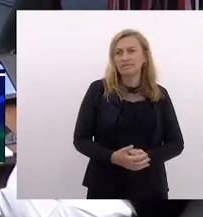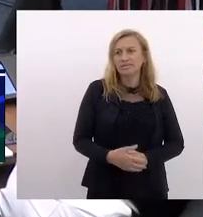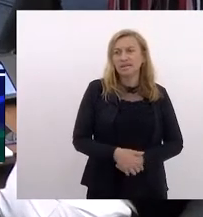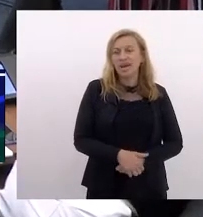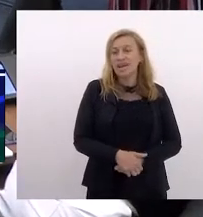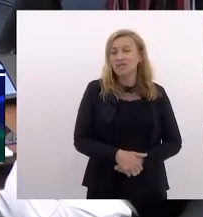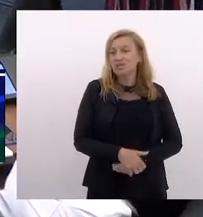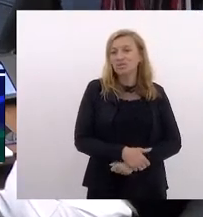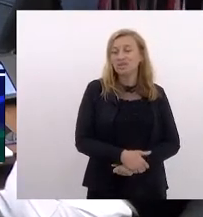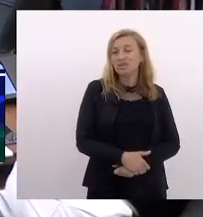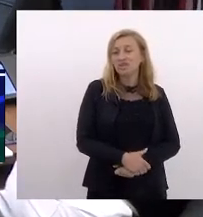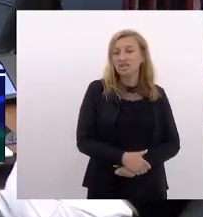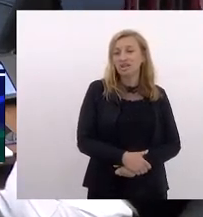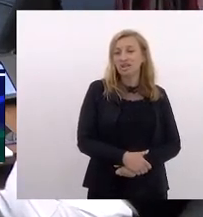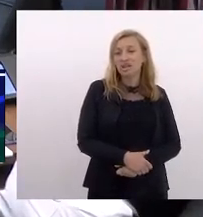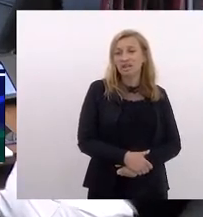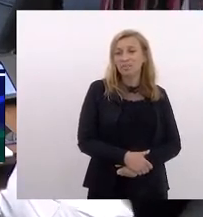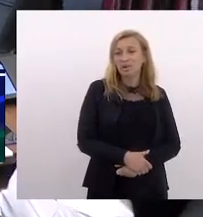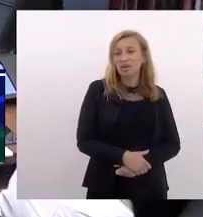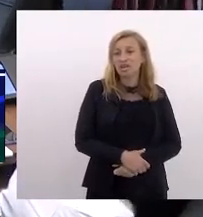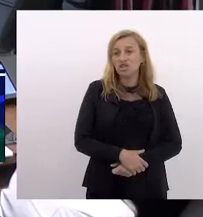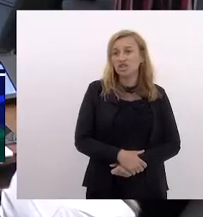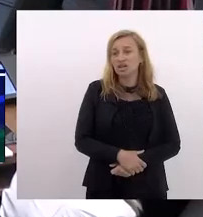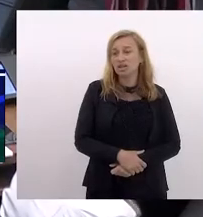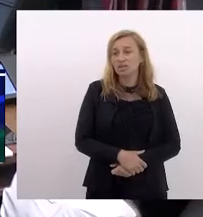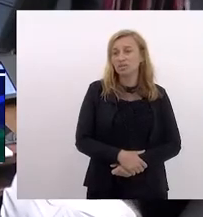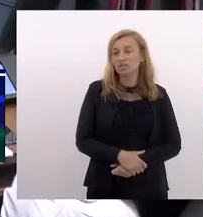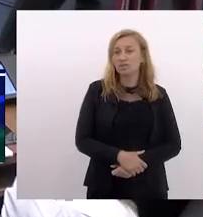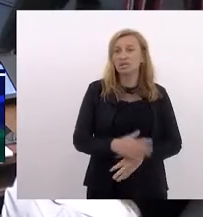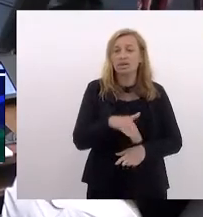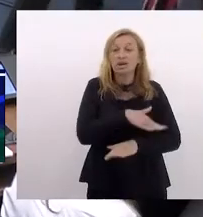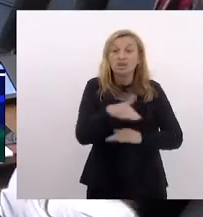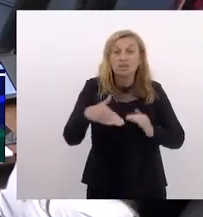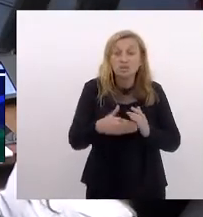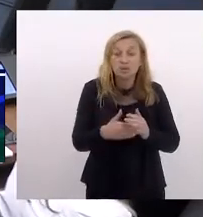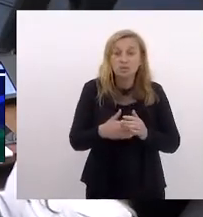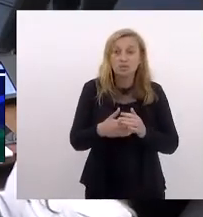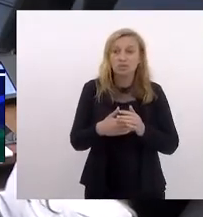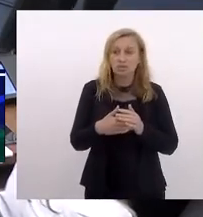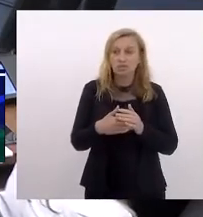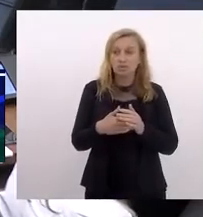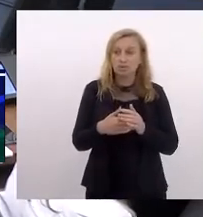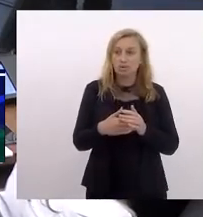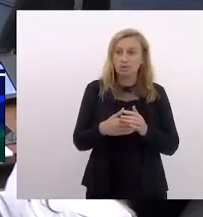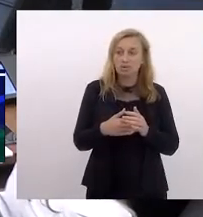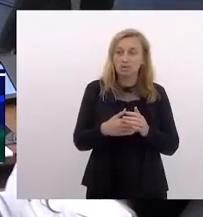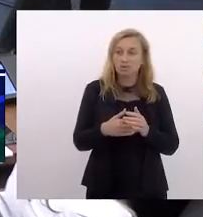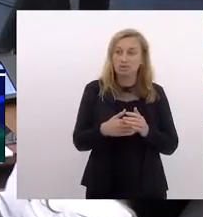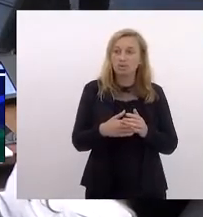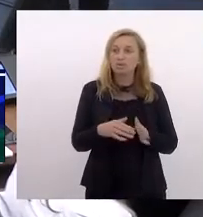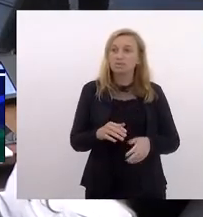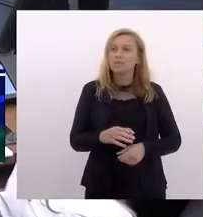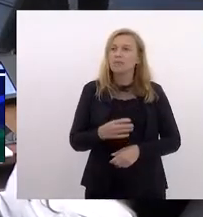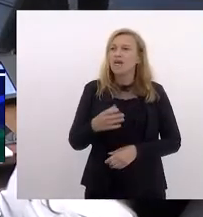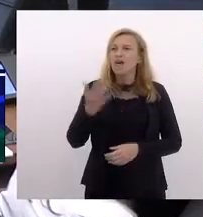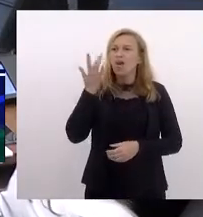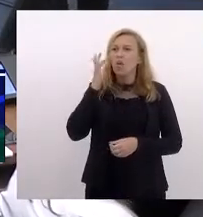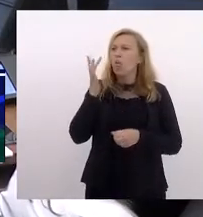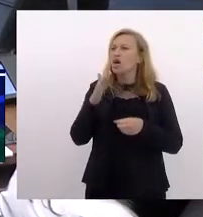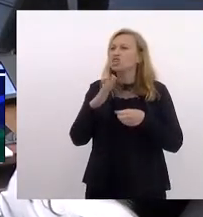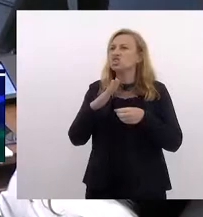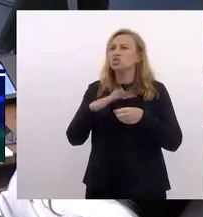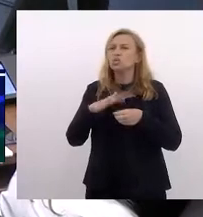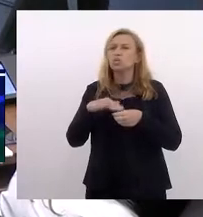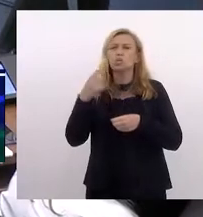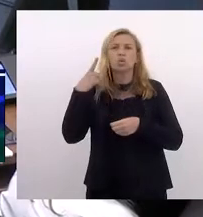E aí Olá senhoras e senhores eu acho que esse microfone aqui tá Tá